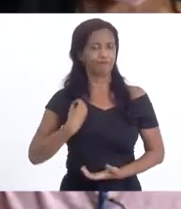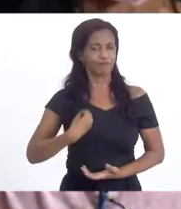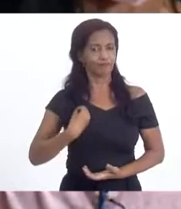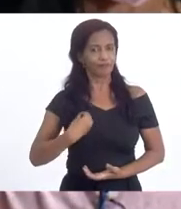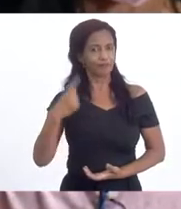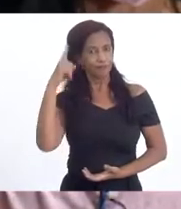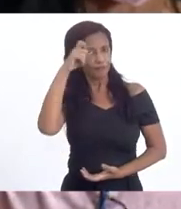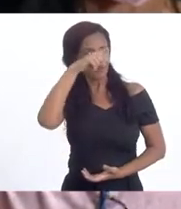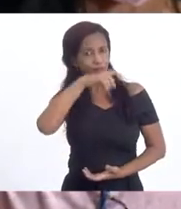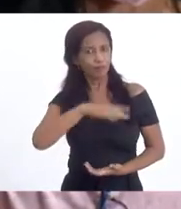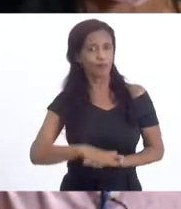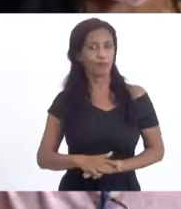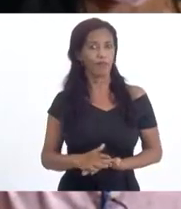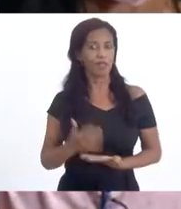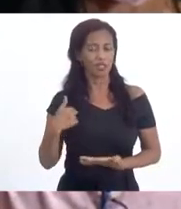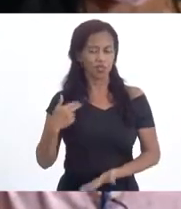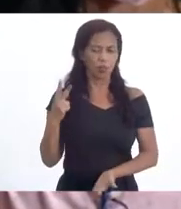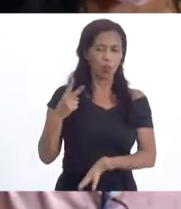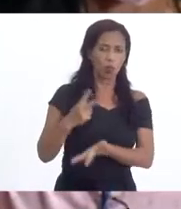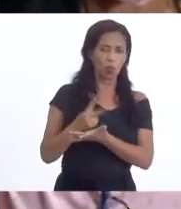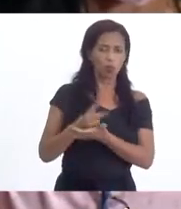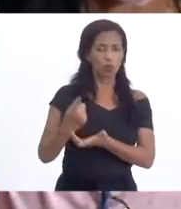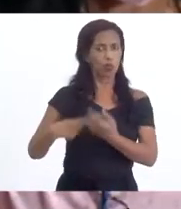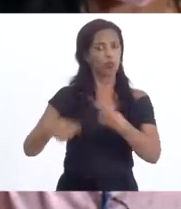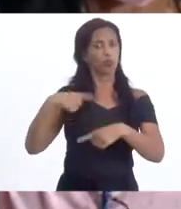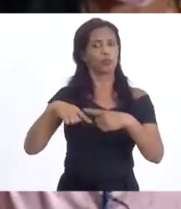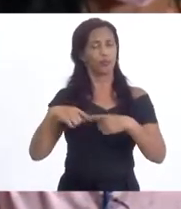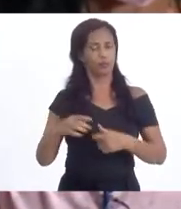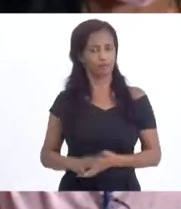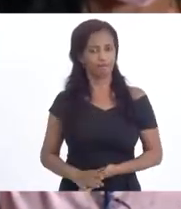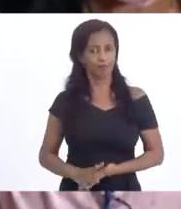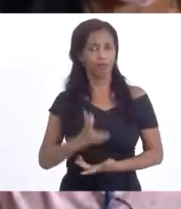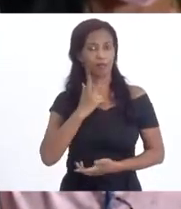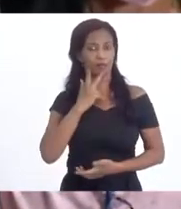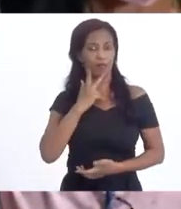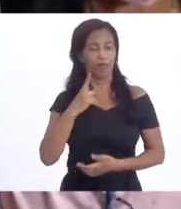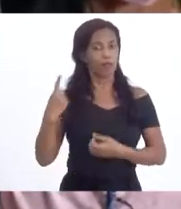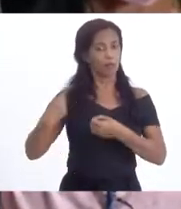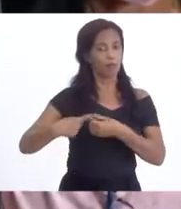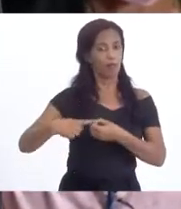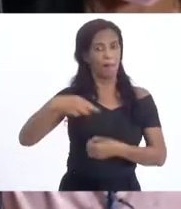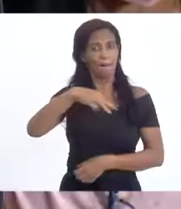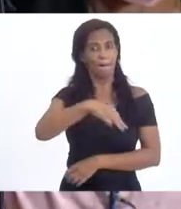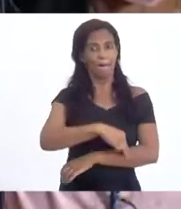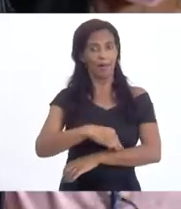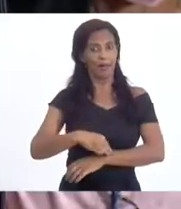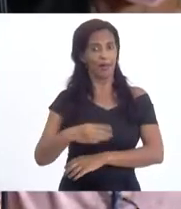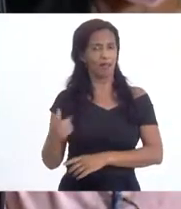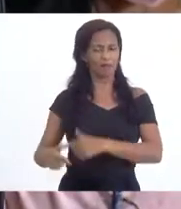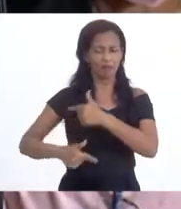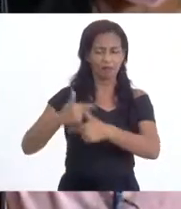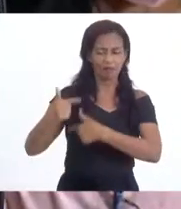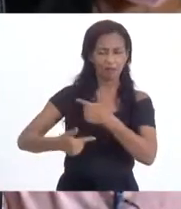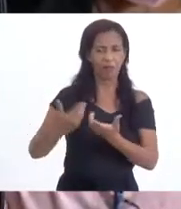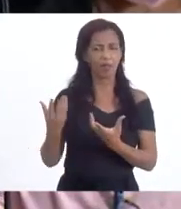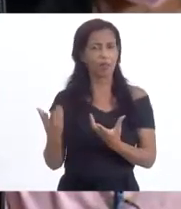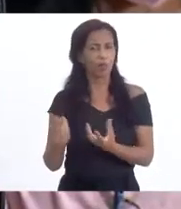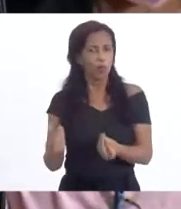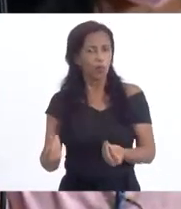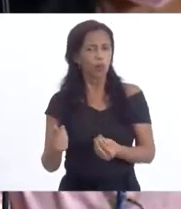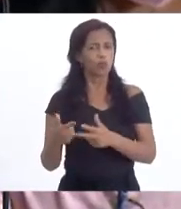a dificuldade, estamos ainda tentando se recuperar de tudo isso. Dizer que o município de Macaé está trabalhando bastante nesse momento de